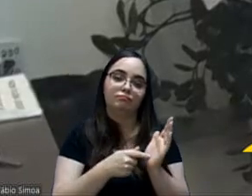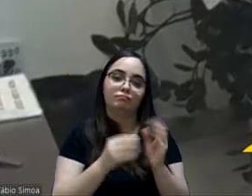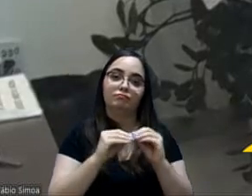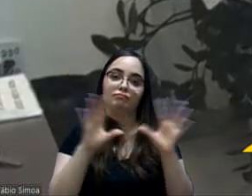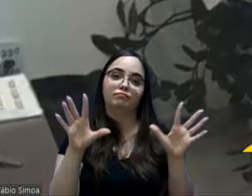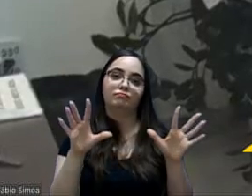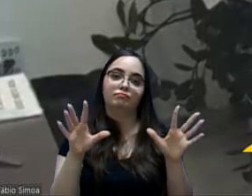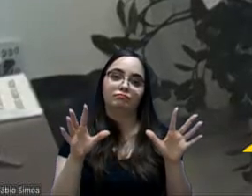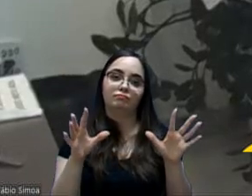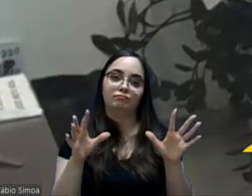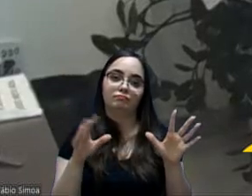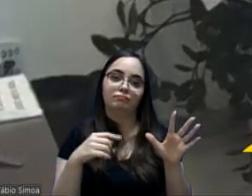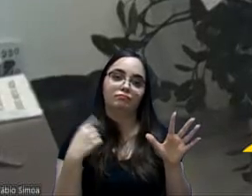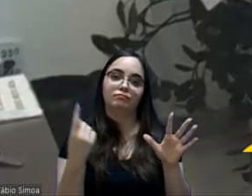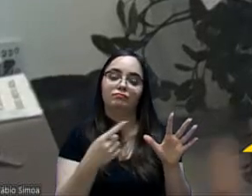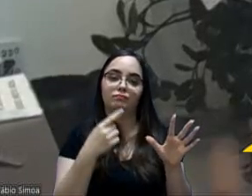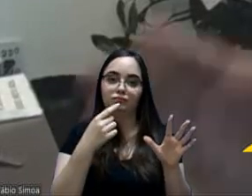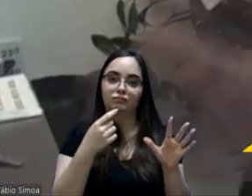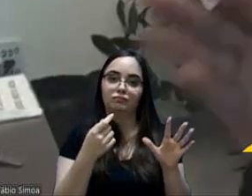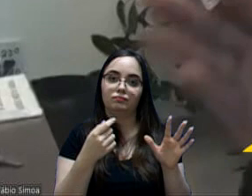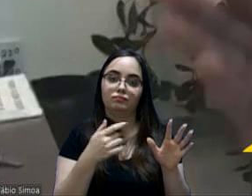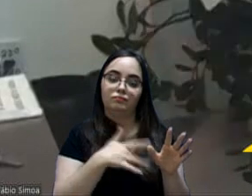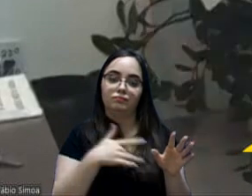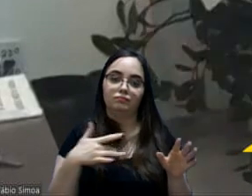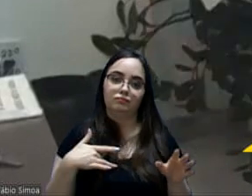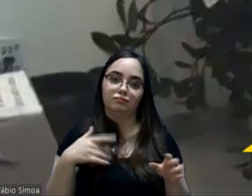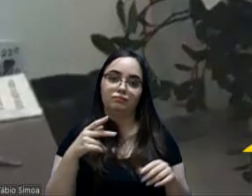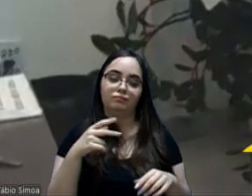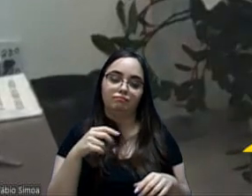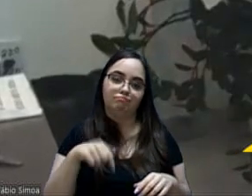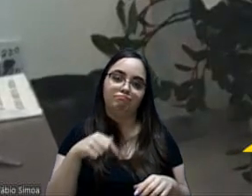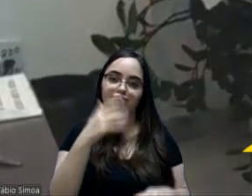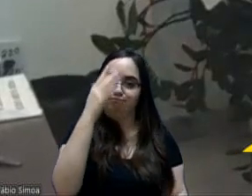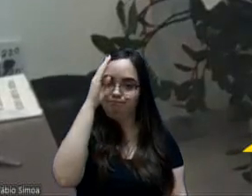clara possível para todos aí, para a questão da saúde pública em Sorocaba.